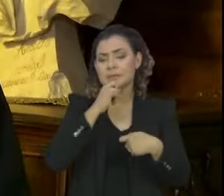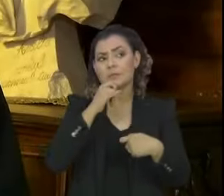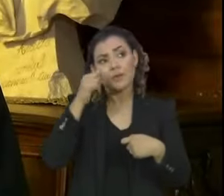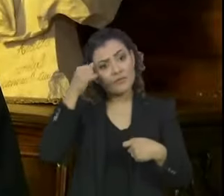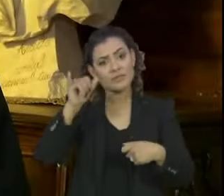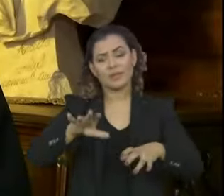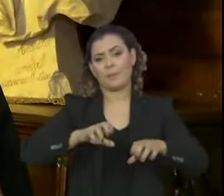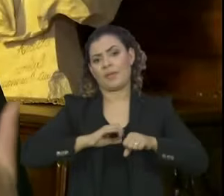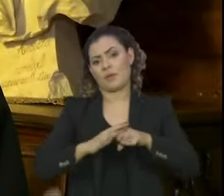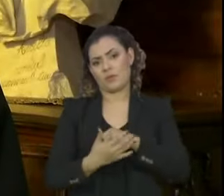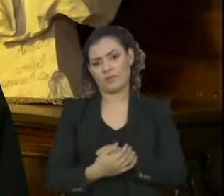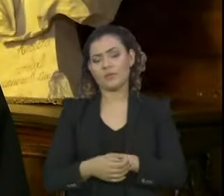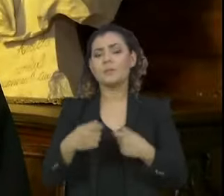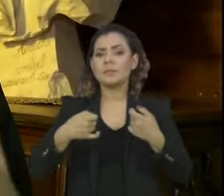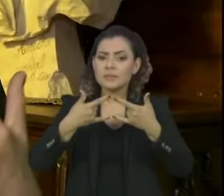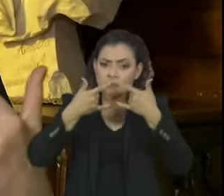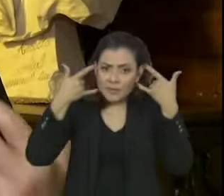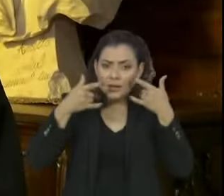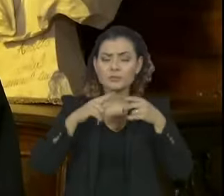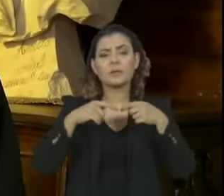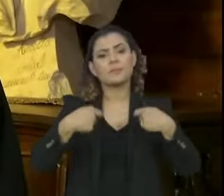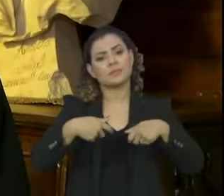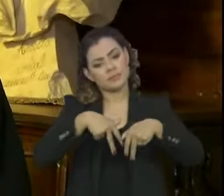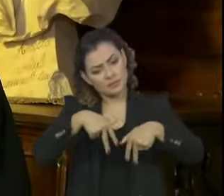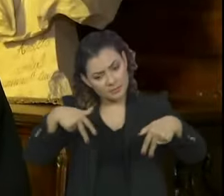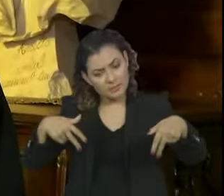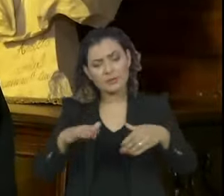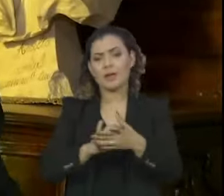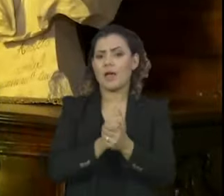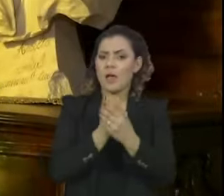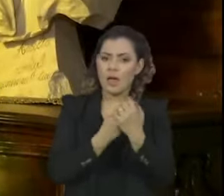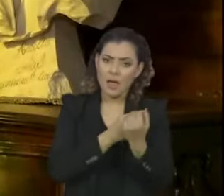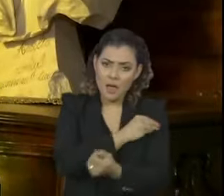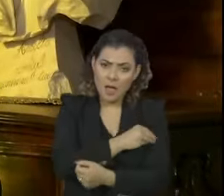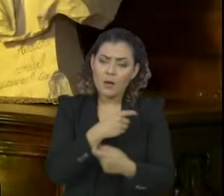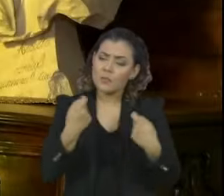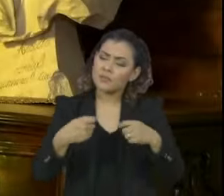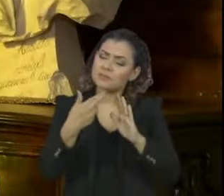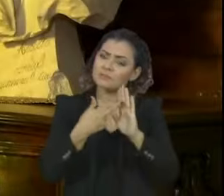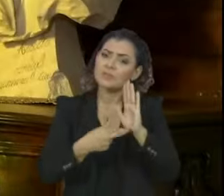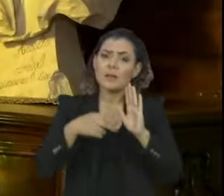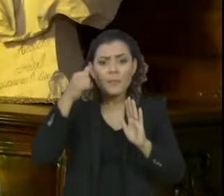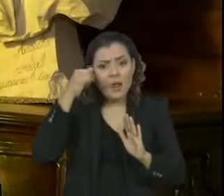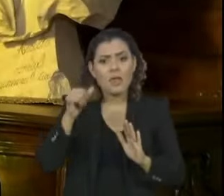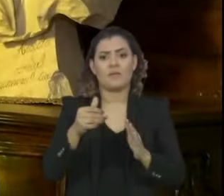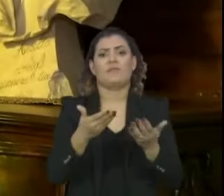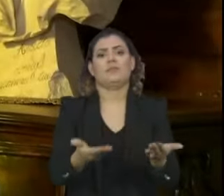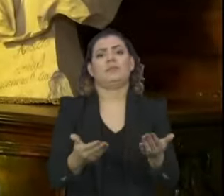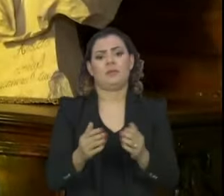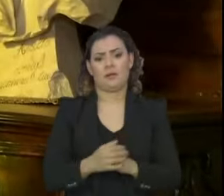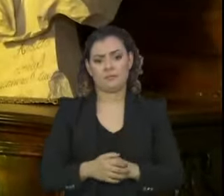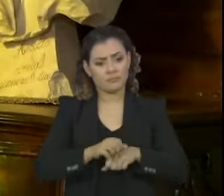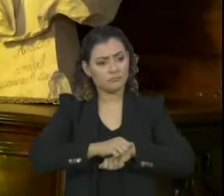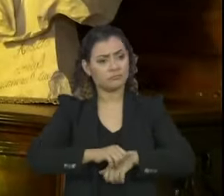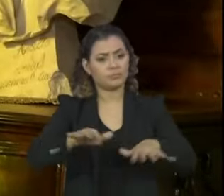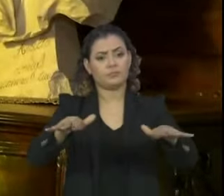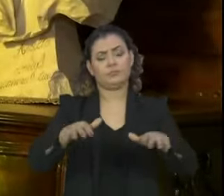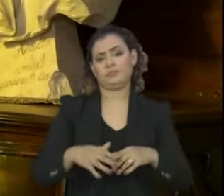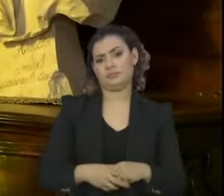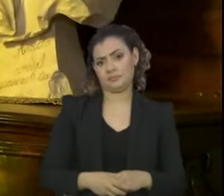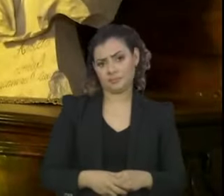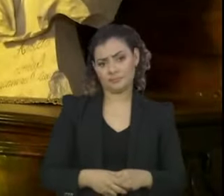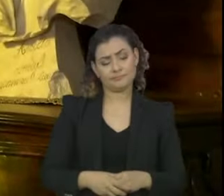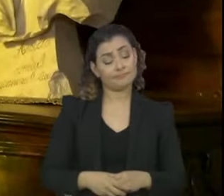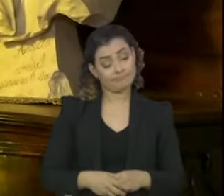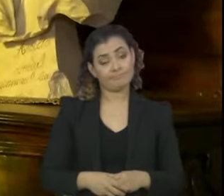da máscara distância álcool em gel e assim por diante para evitar o contágio ainda